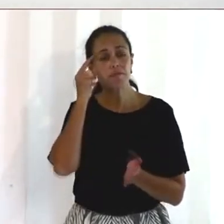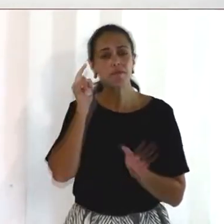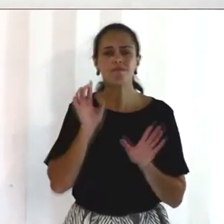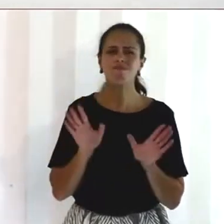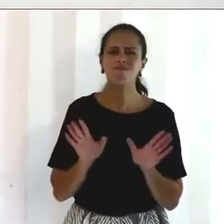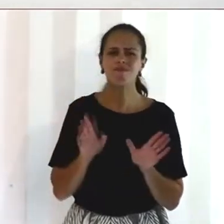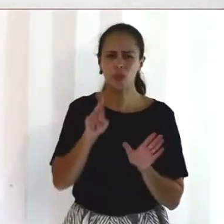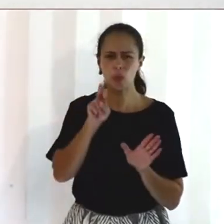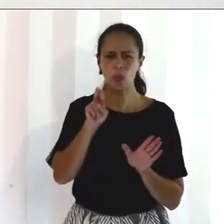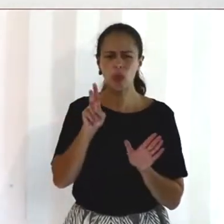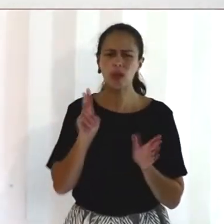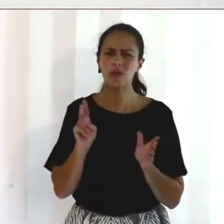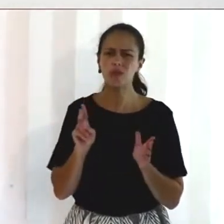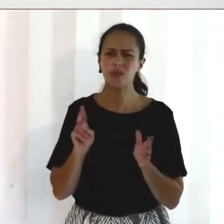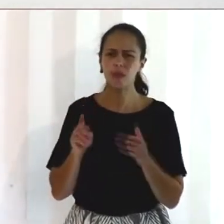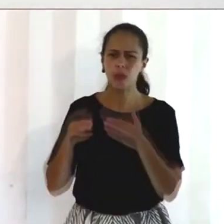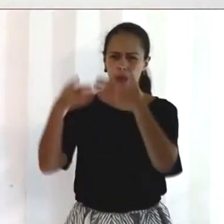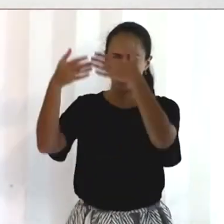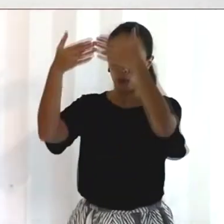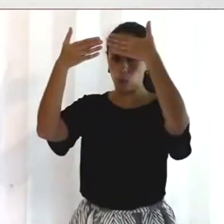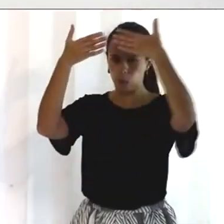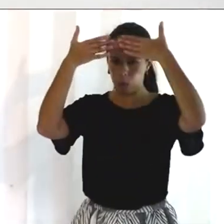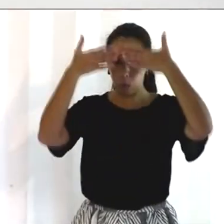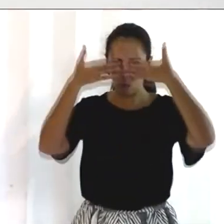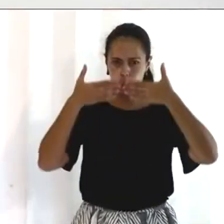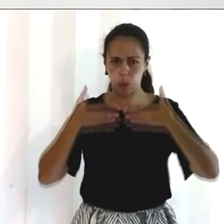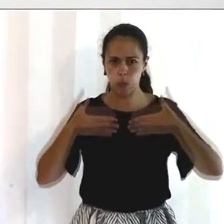ser. E o que eu estou querendo dizer?